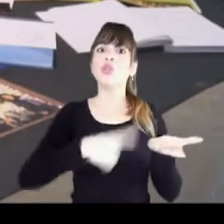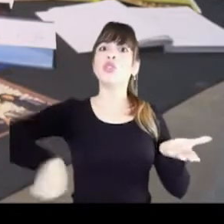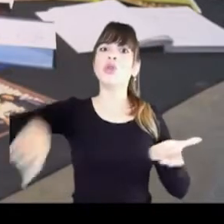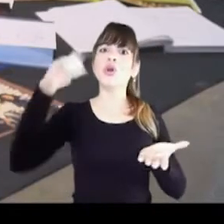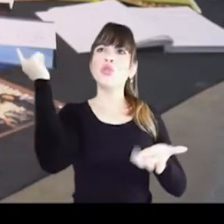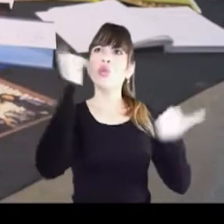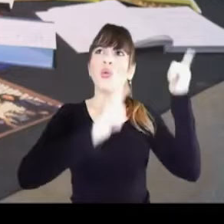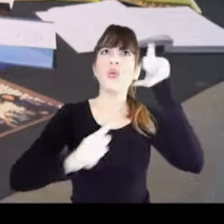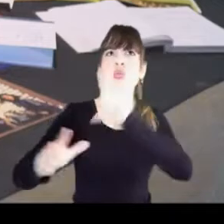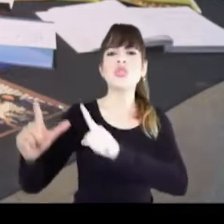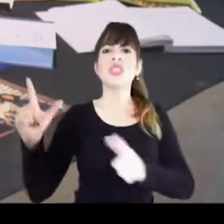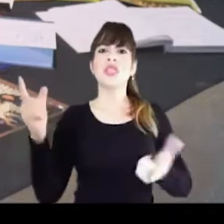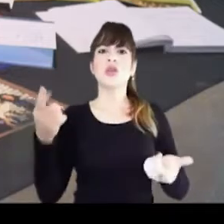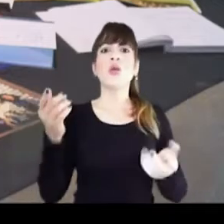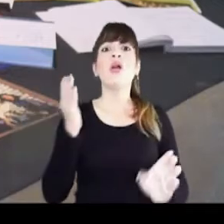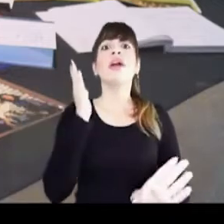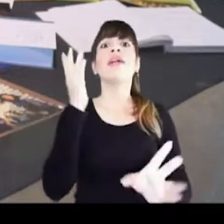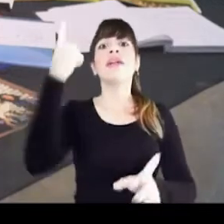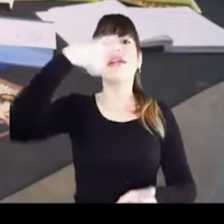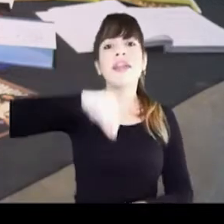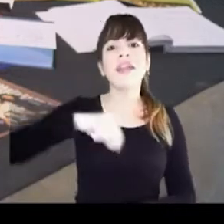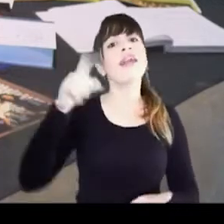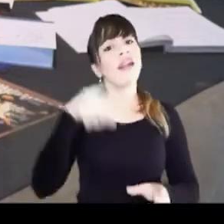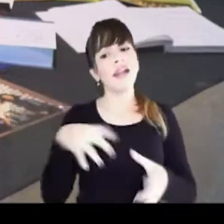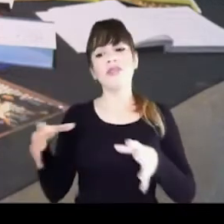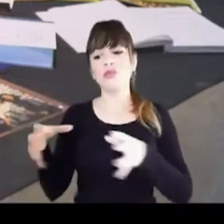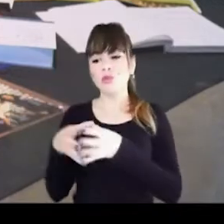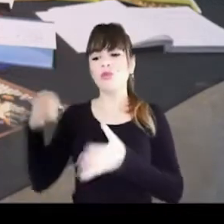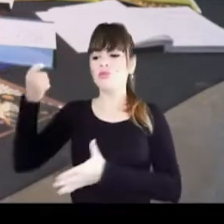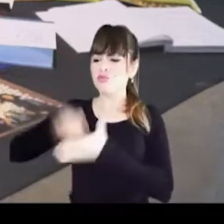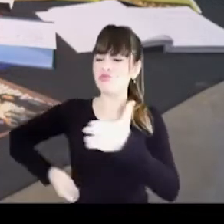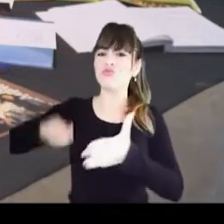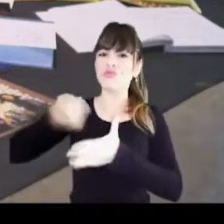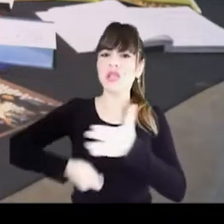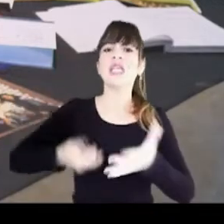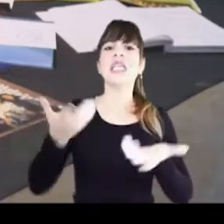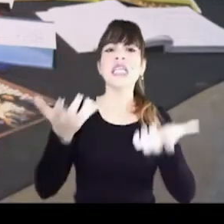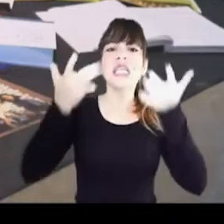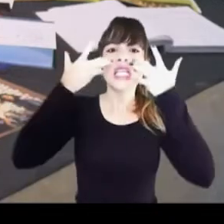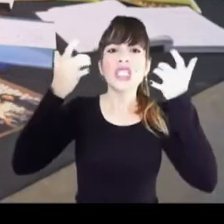que a gente tem hoje foi muito construção dessas